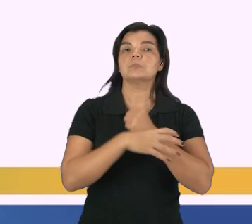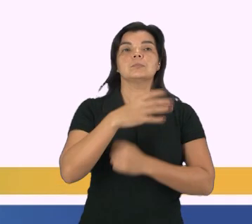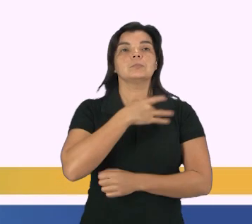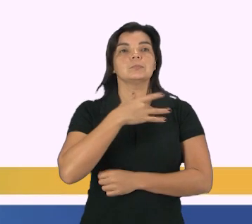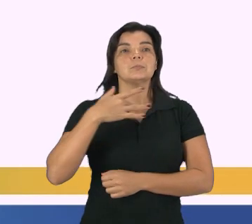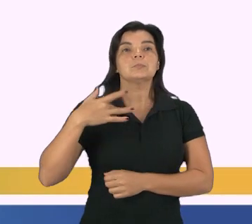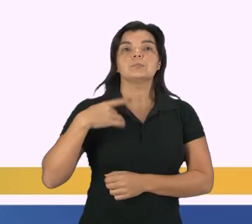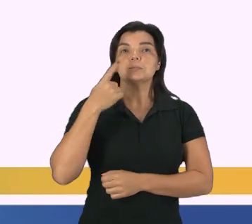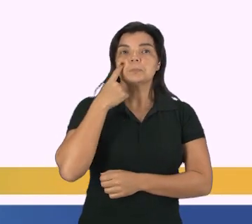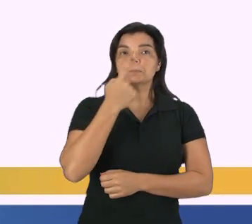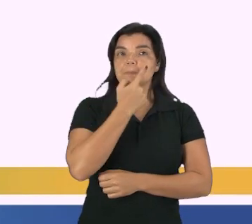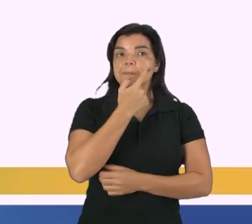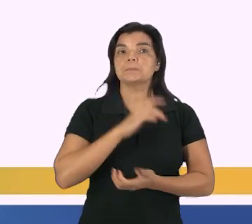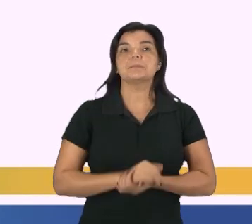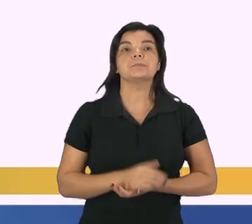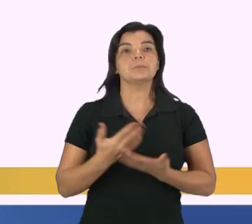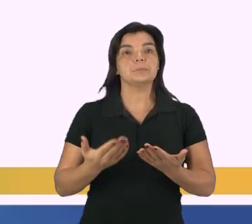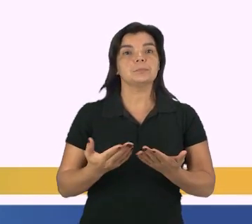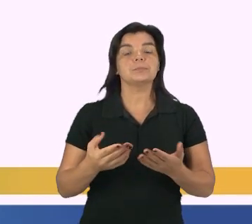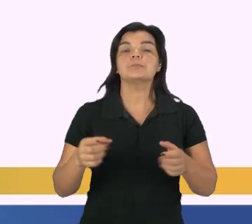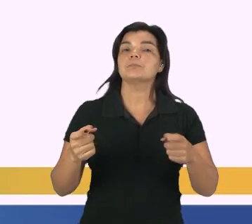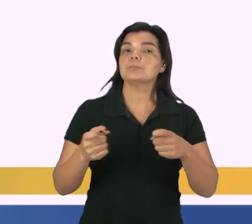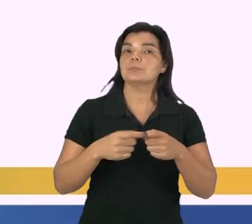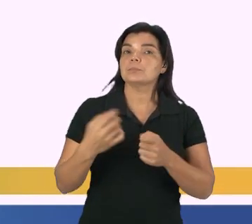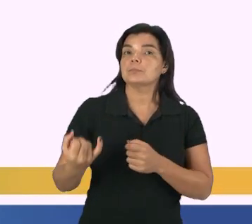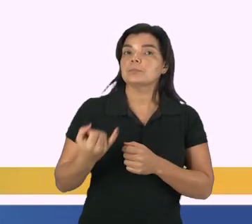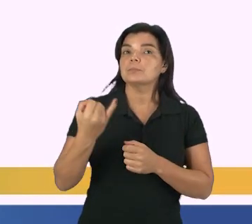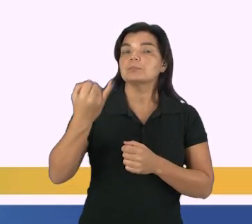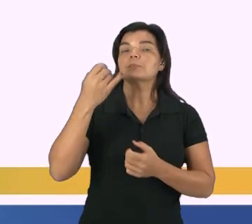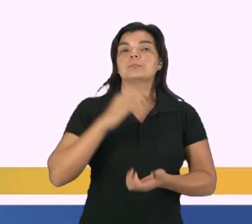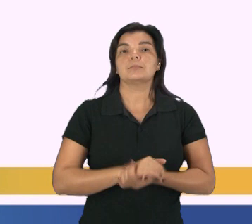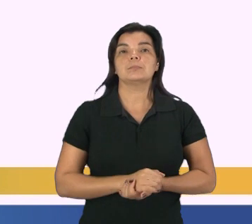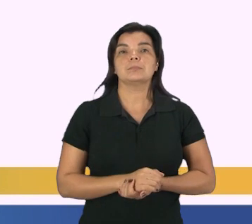para garantir a saúde dos olhos, sendo